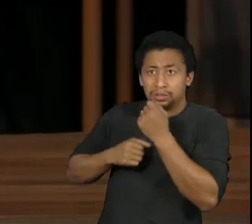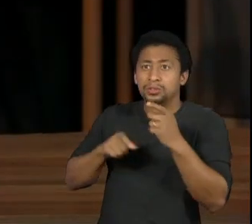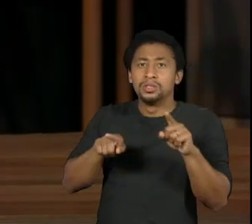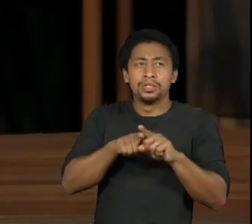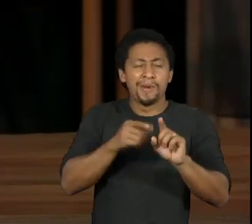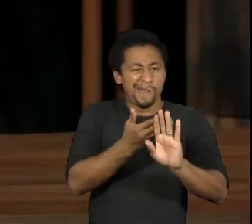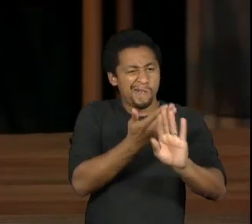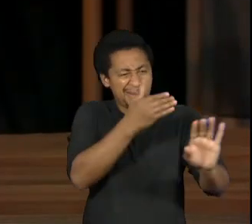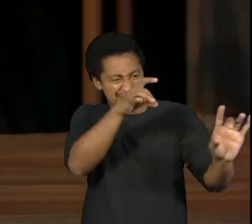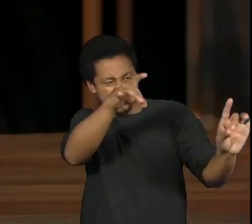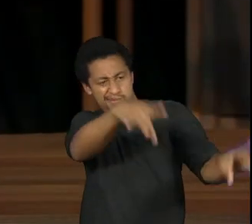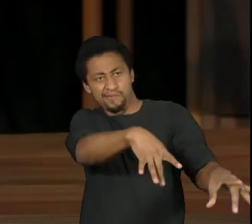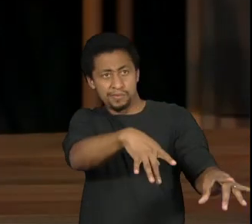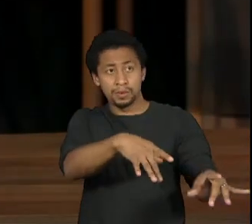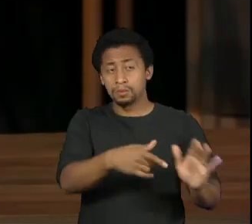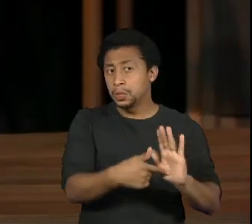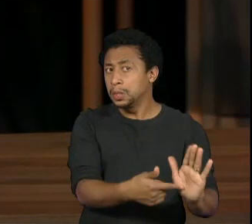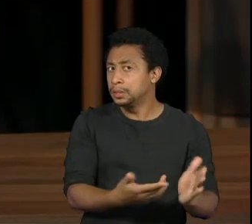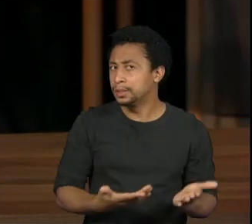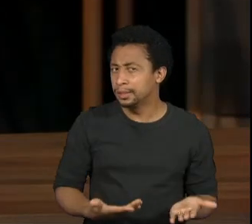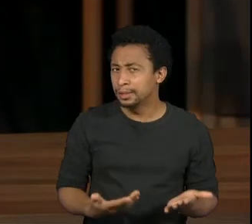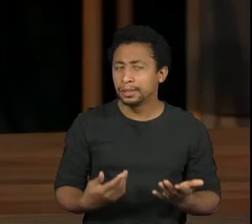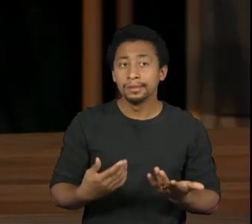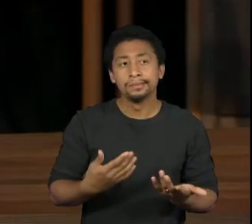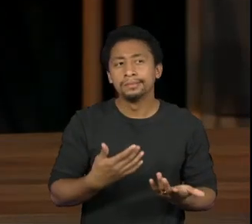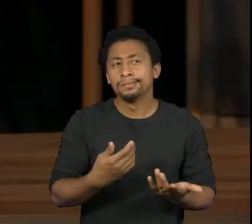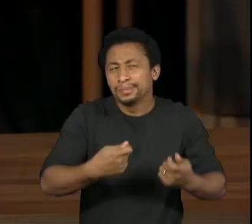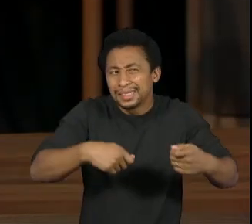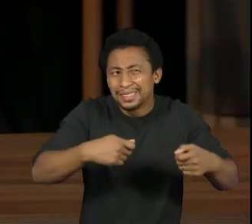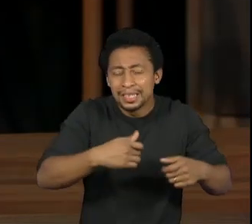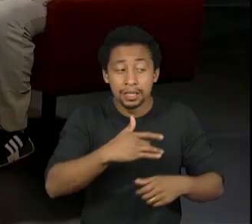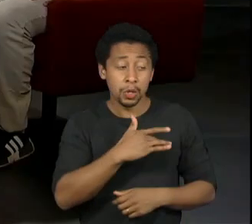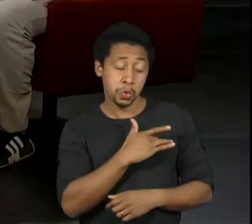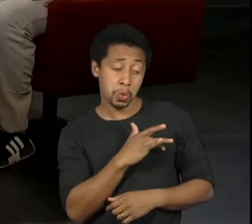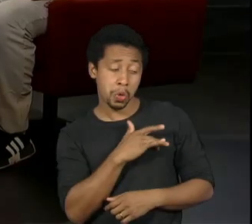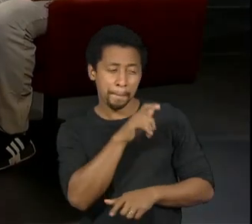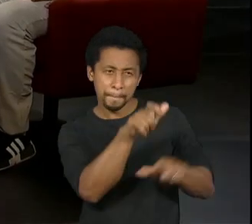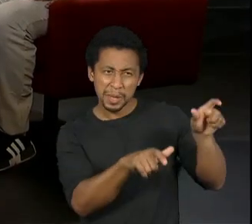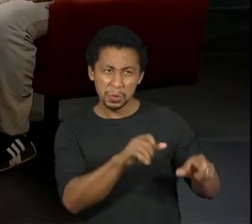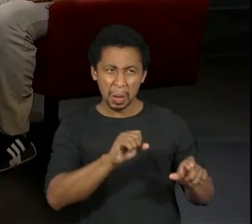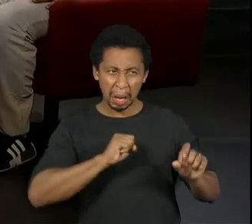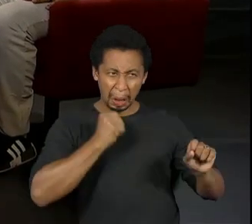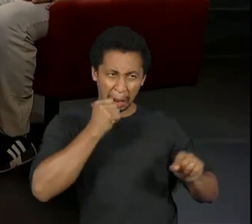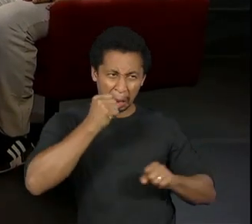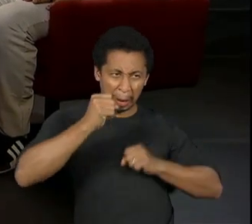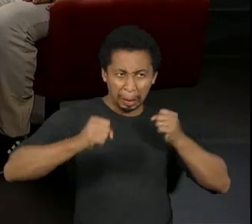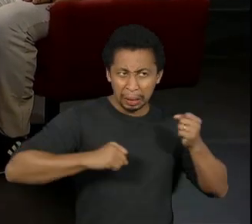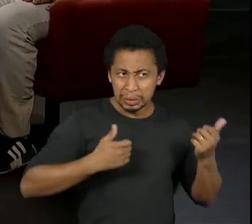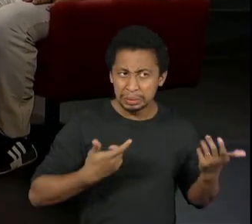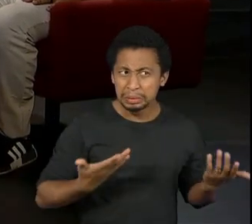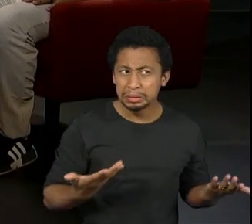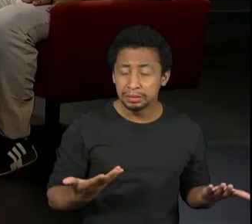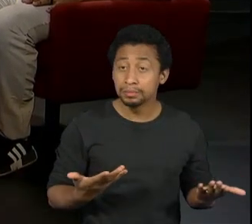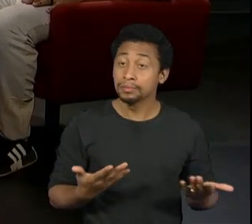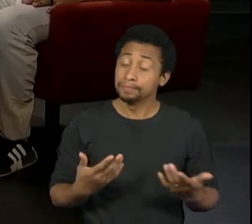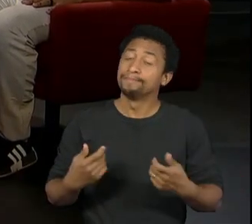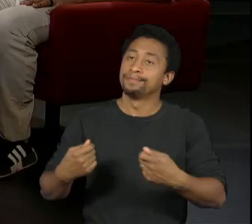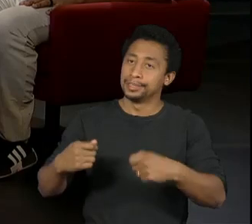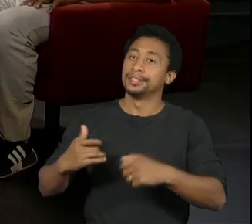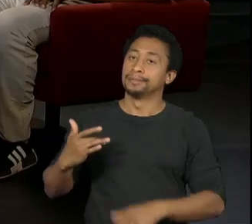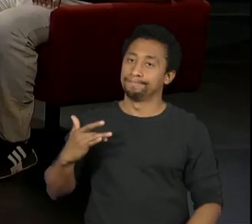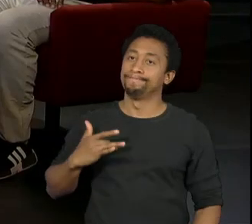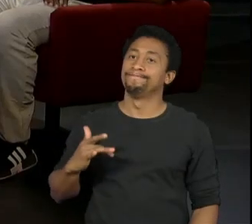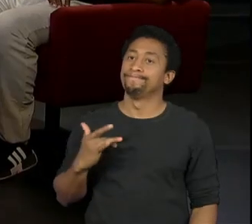a gente deve ter piedade de quem pratica ódio e deve Olá